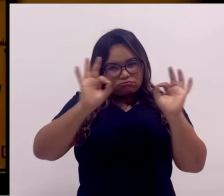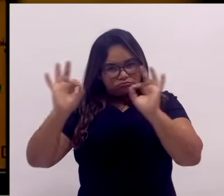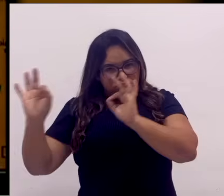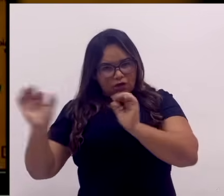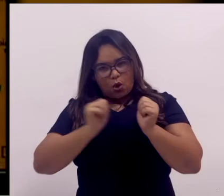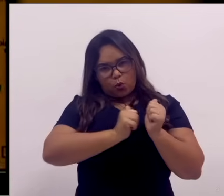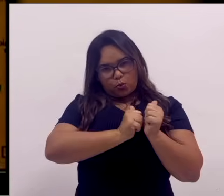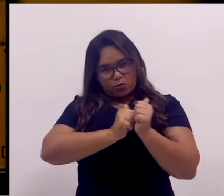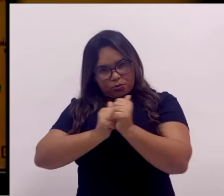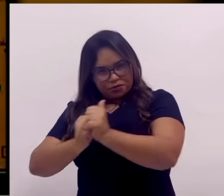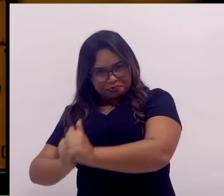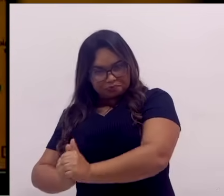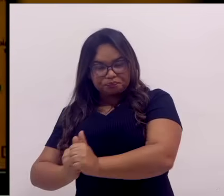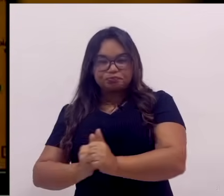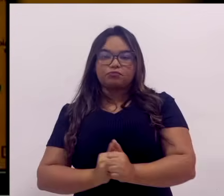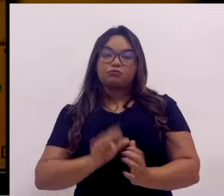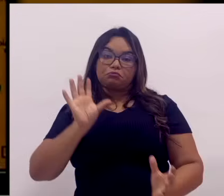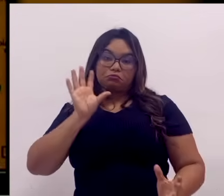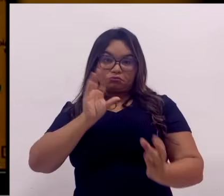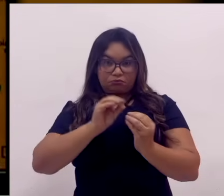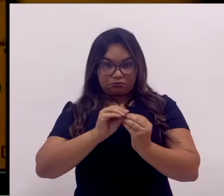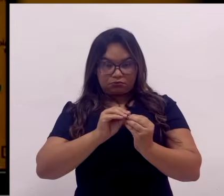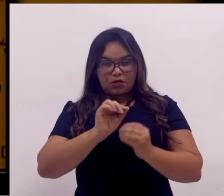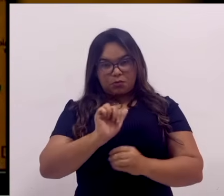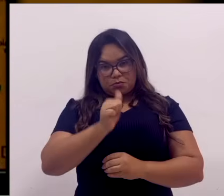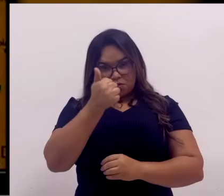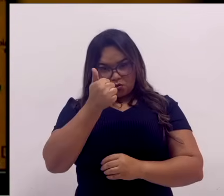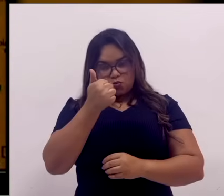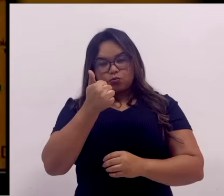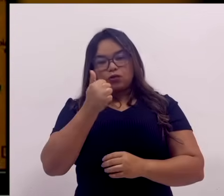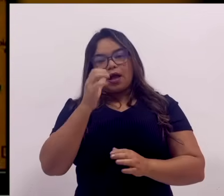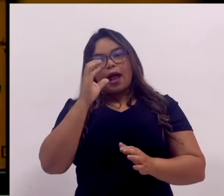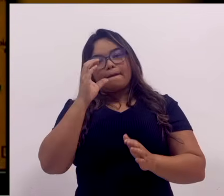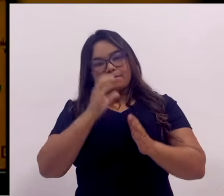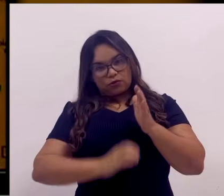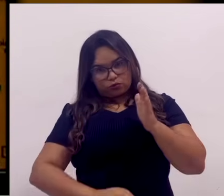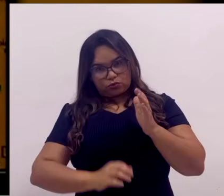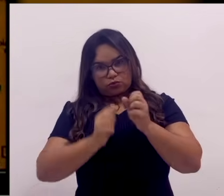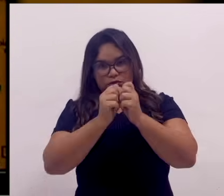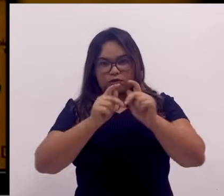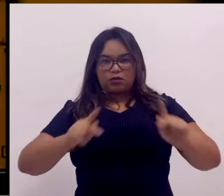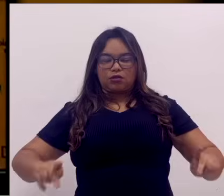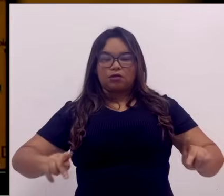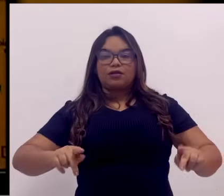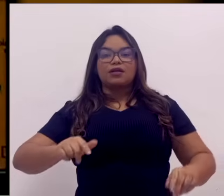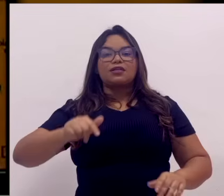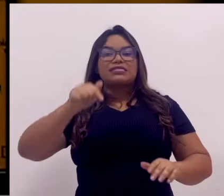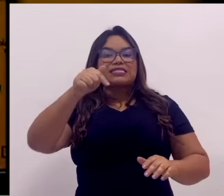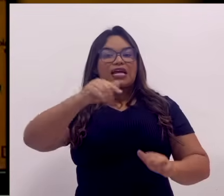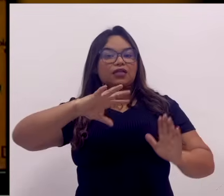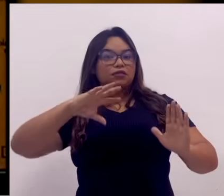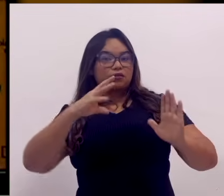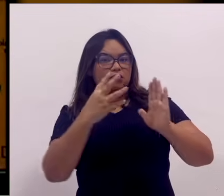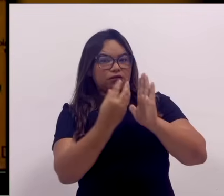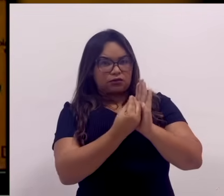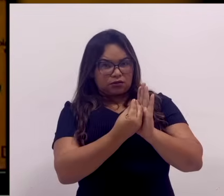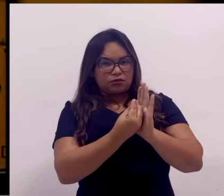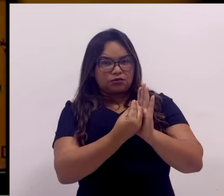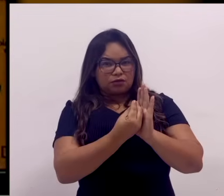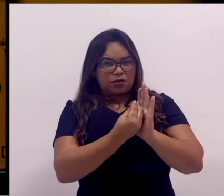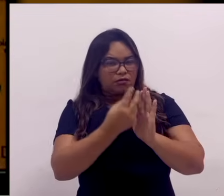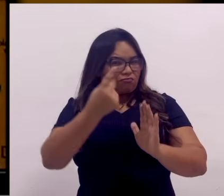E agora também vimos no primeiro capítulo, brevemente, que as 7 igrejas representam a antiga rota postal.